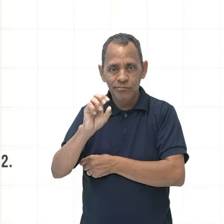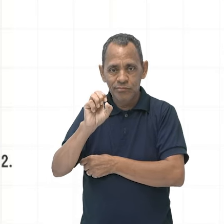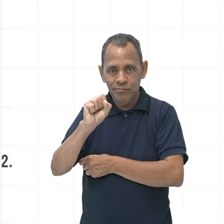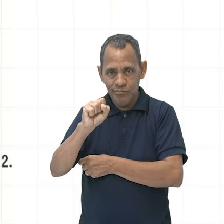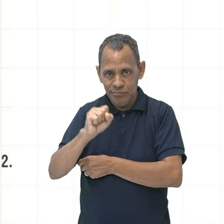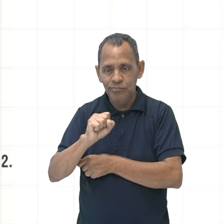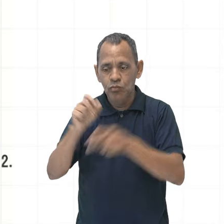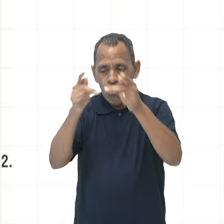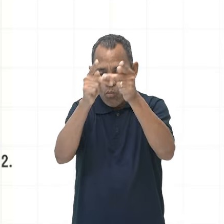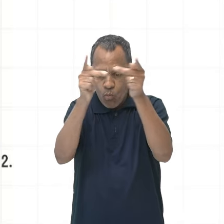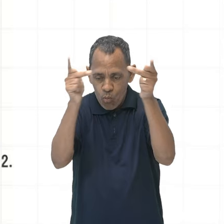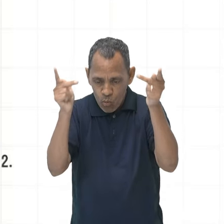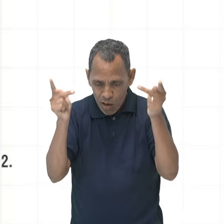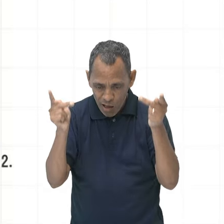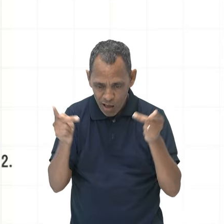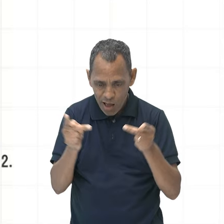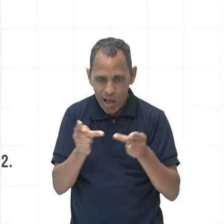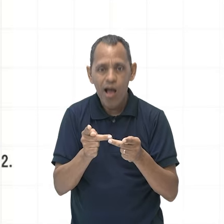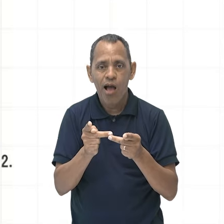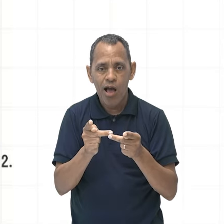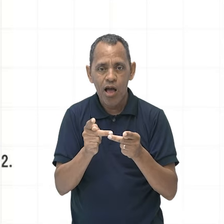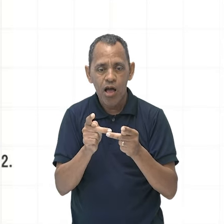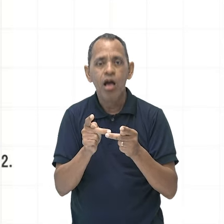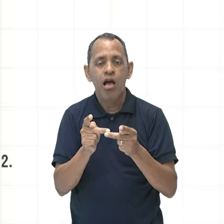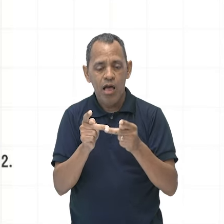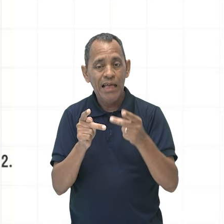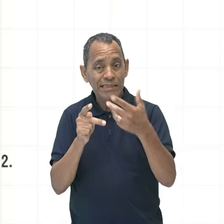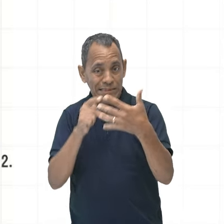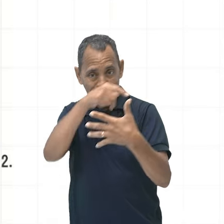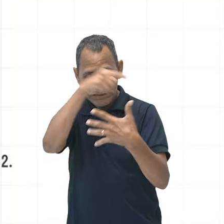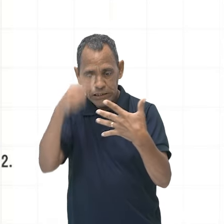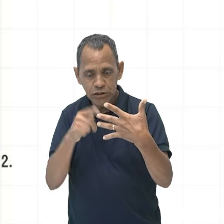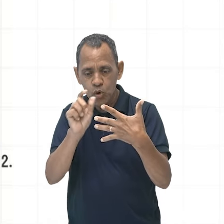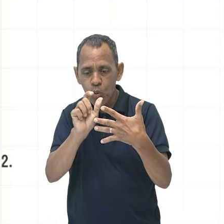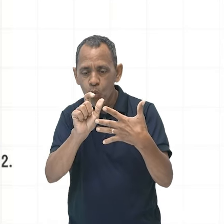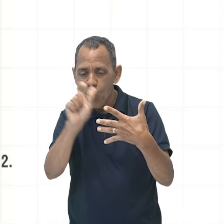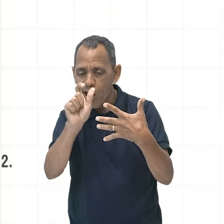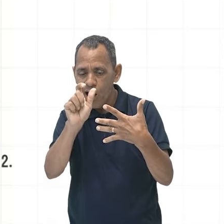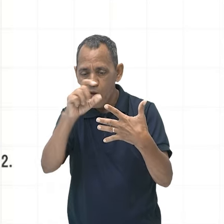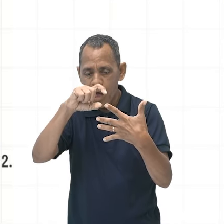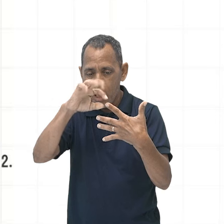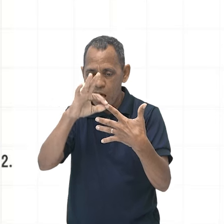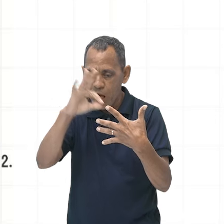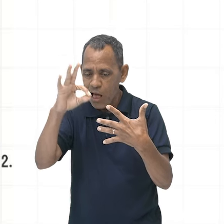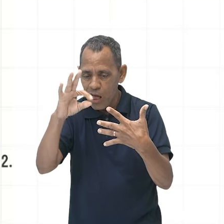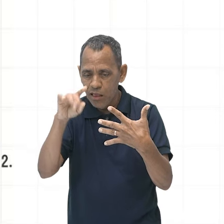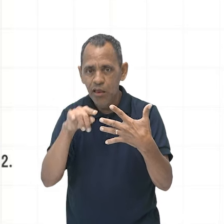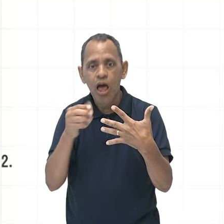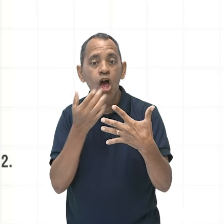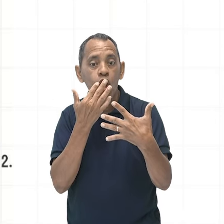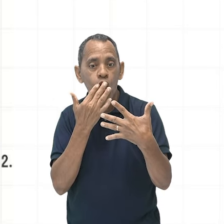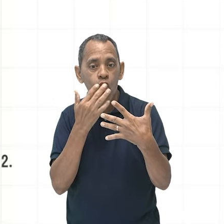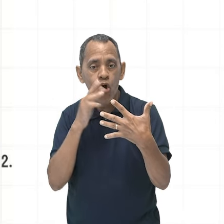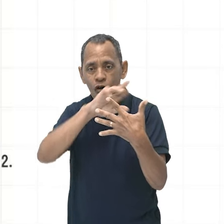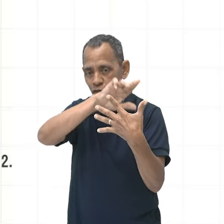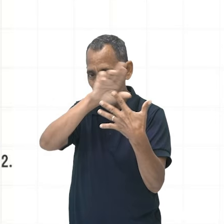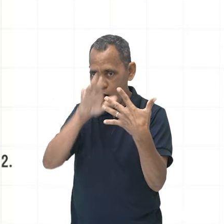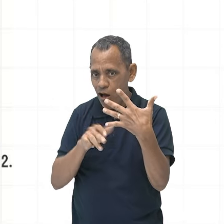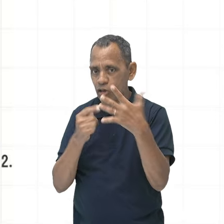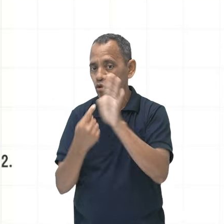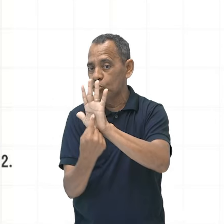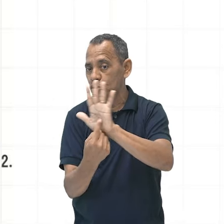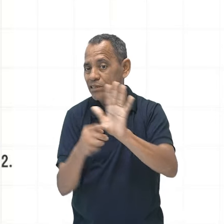aqui, né? Esses pedaços são os setores, e eles estão colorindo e indicando cada